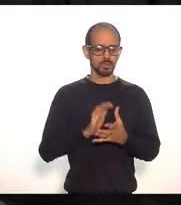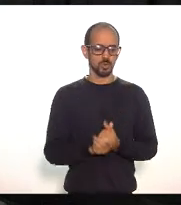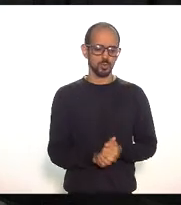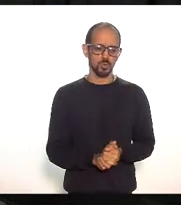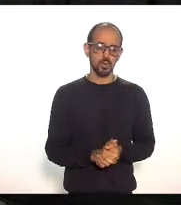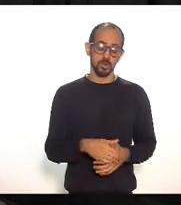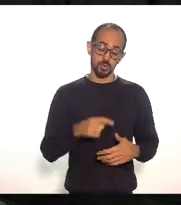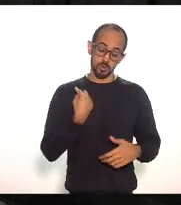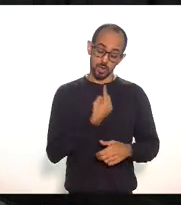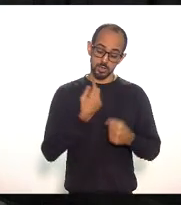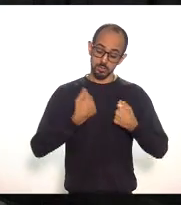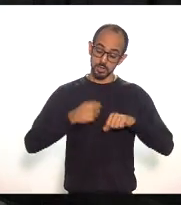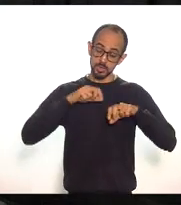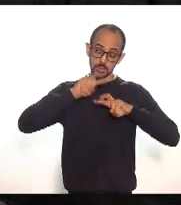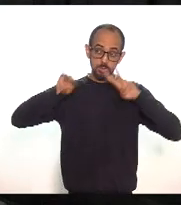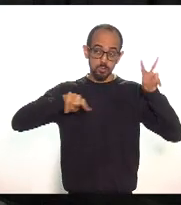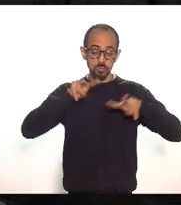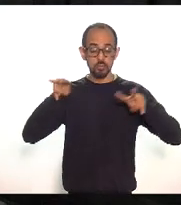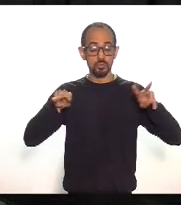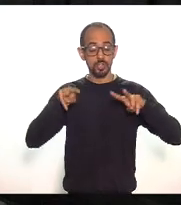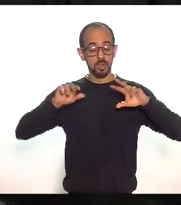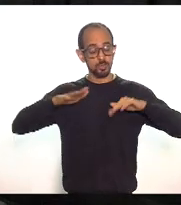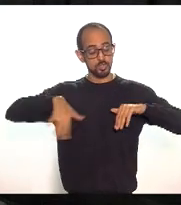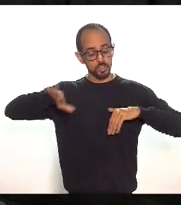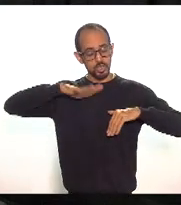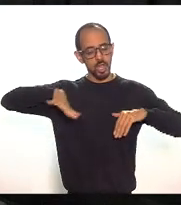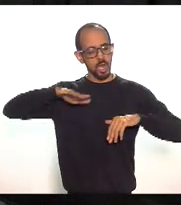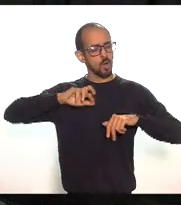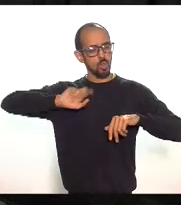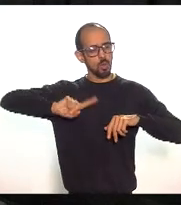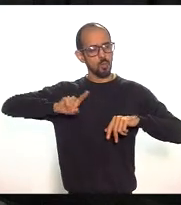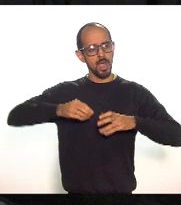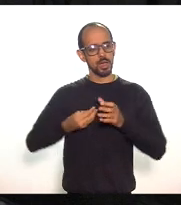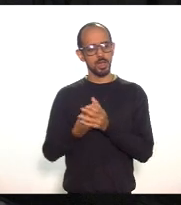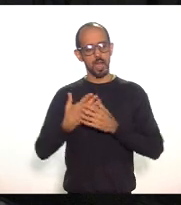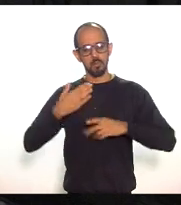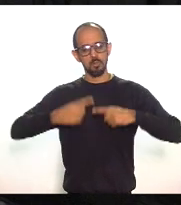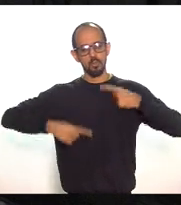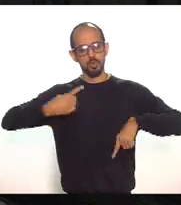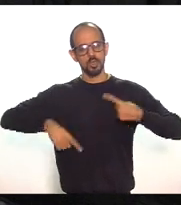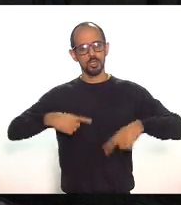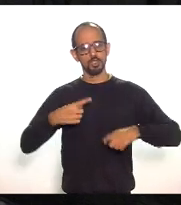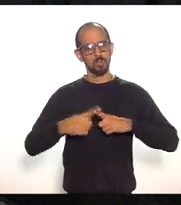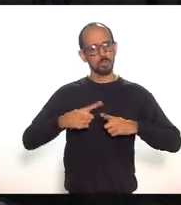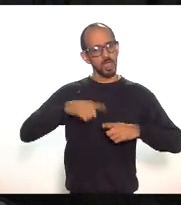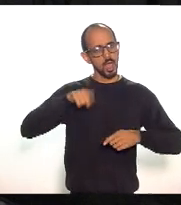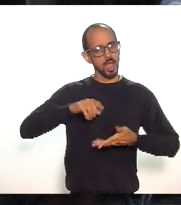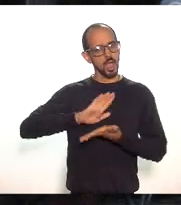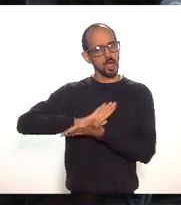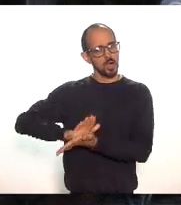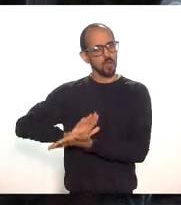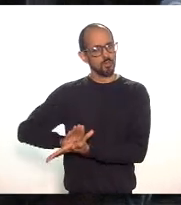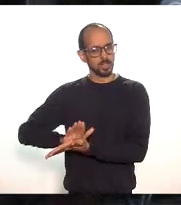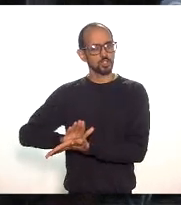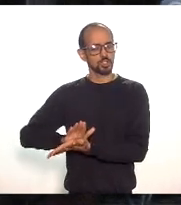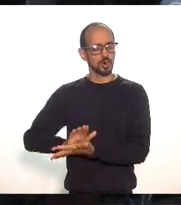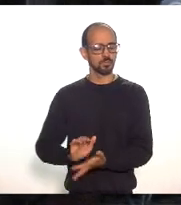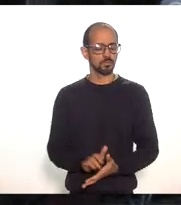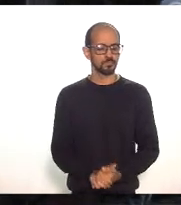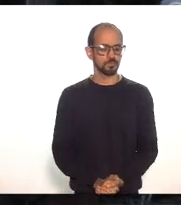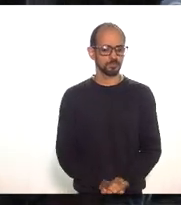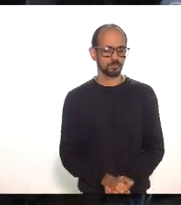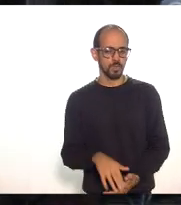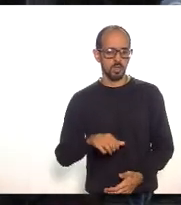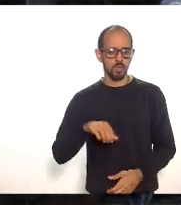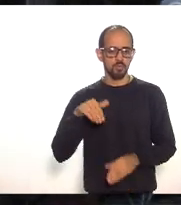ser mais amplos e não politizar a questão do Covid. Politizar o Covid é covardia. Tia Ju votou